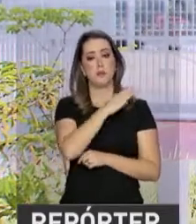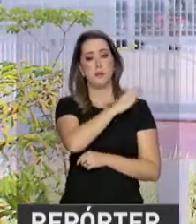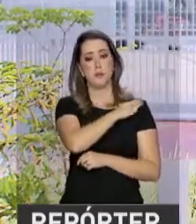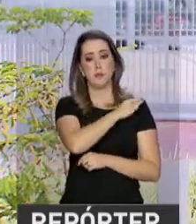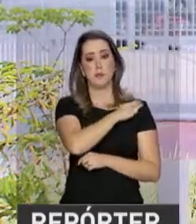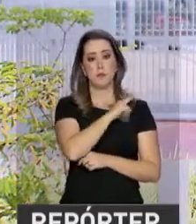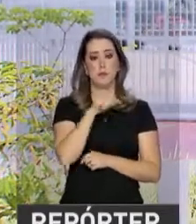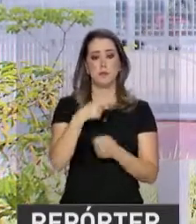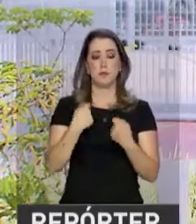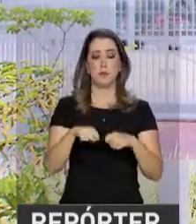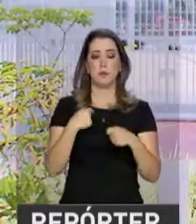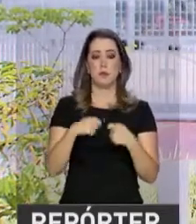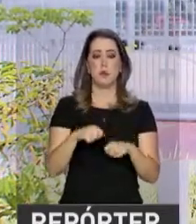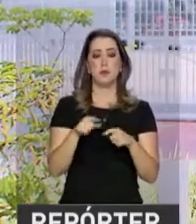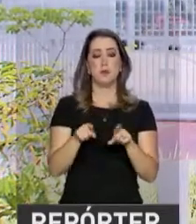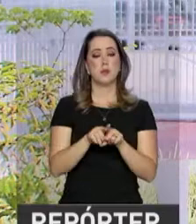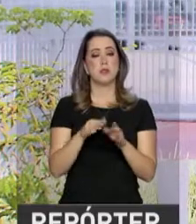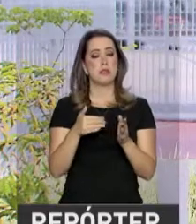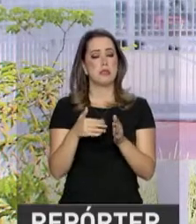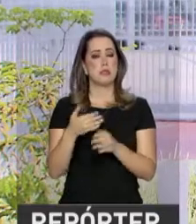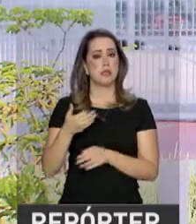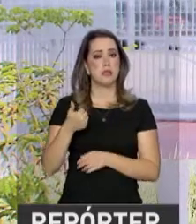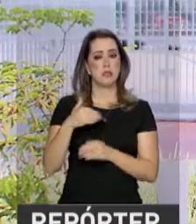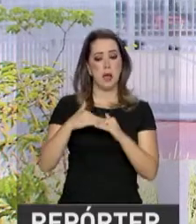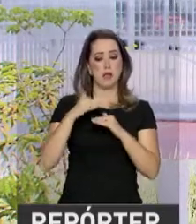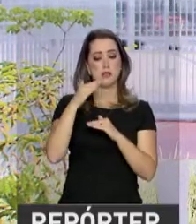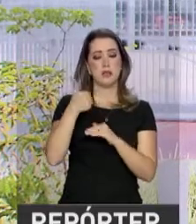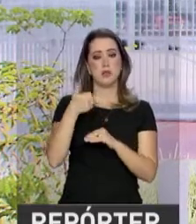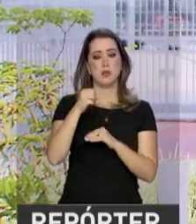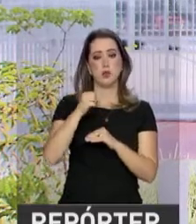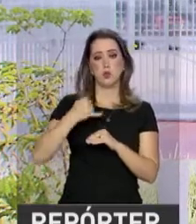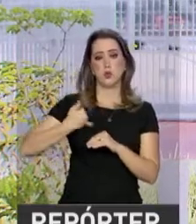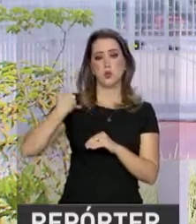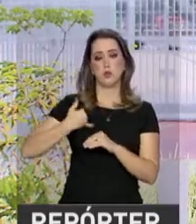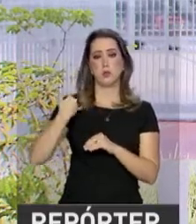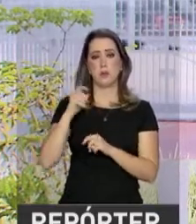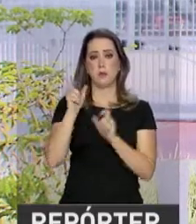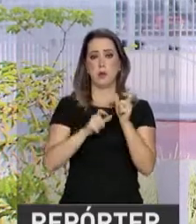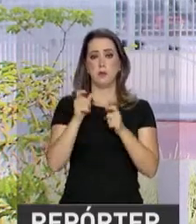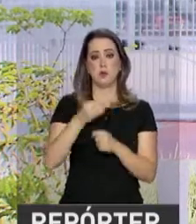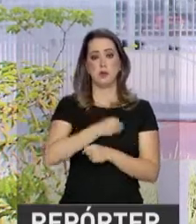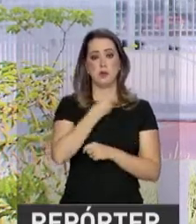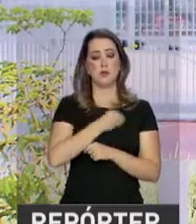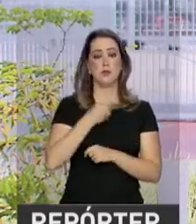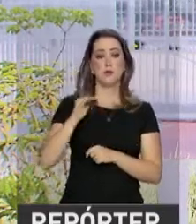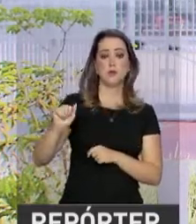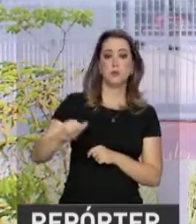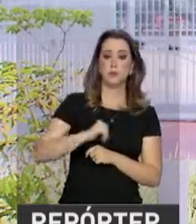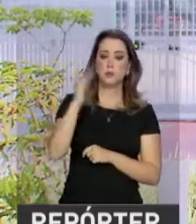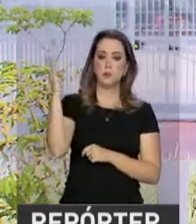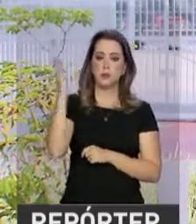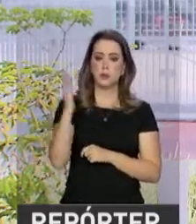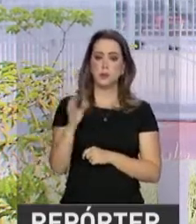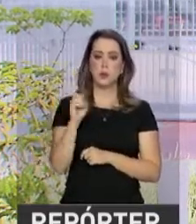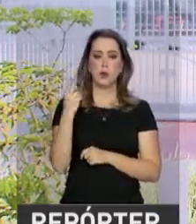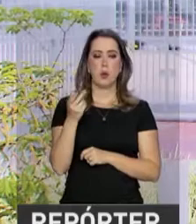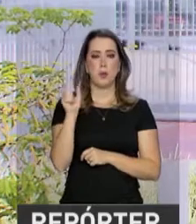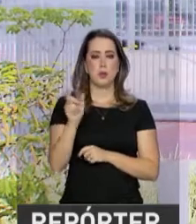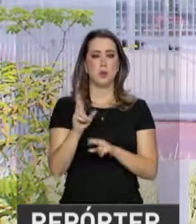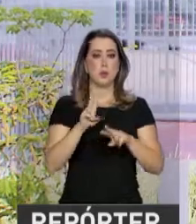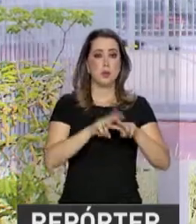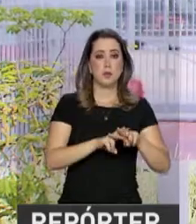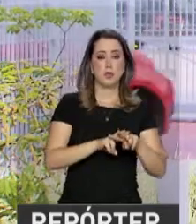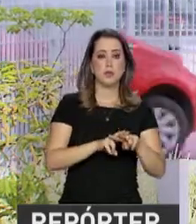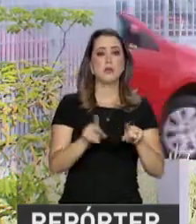médio é preciso ter no mínimo 18 anos brasileiros que moram no exterior e pessoas privadas de liberdade